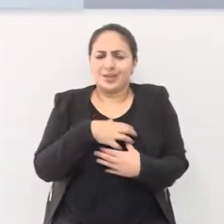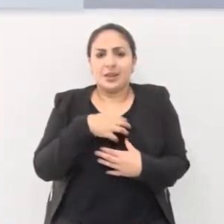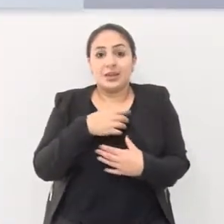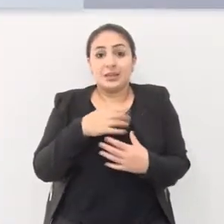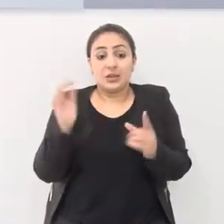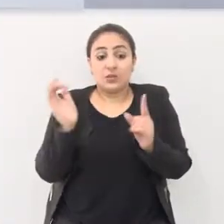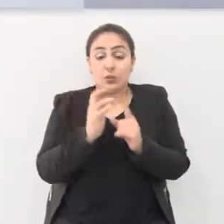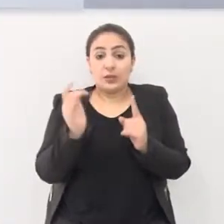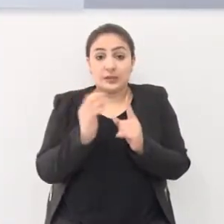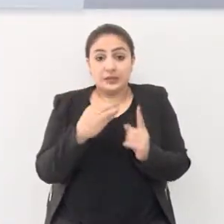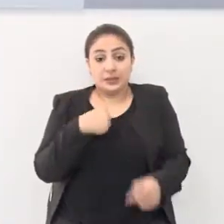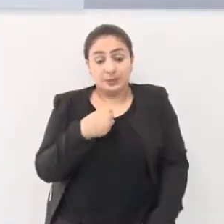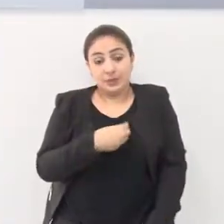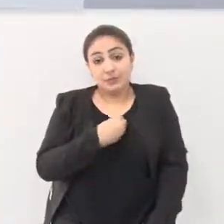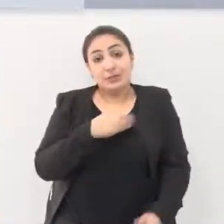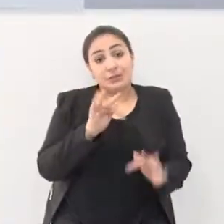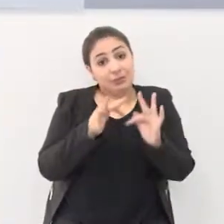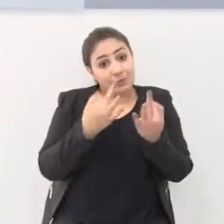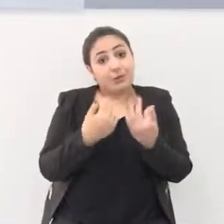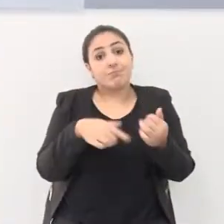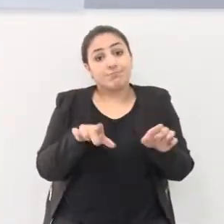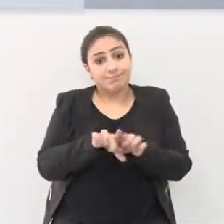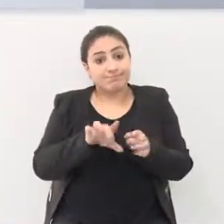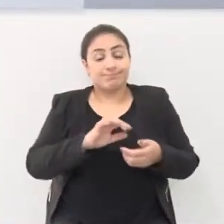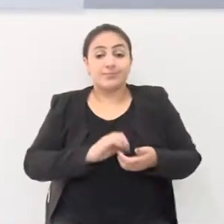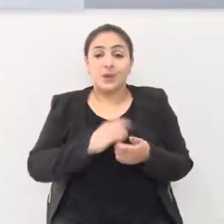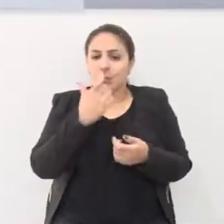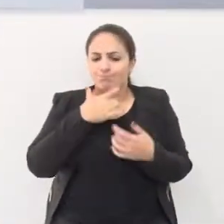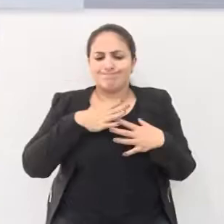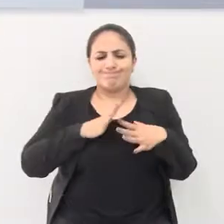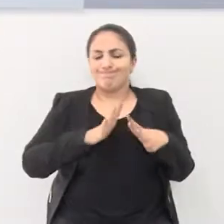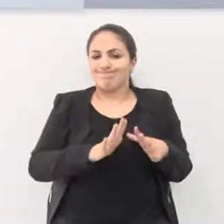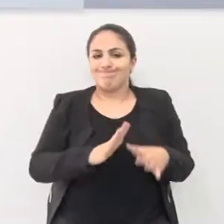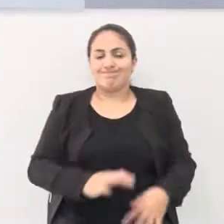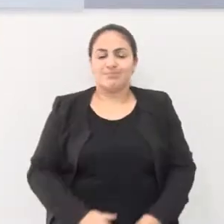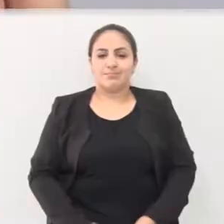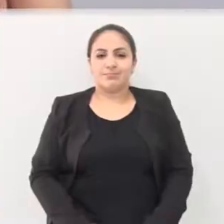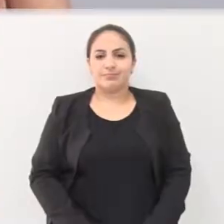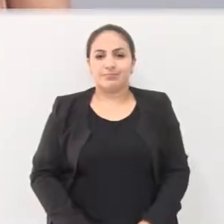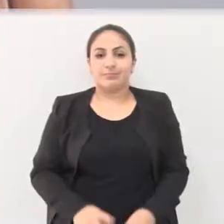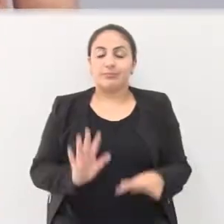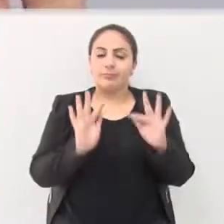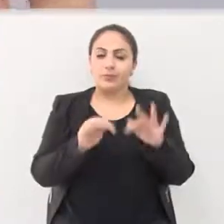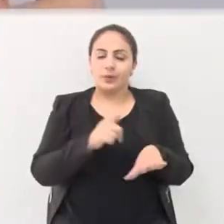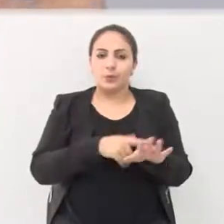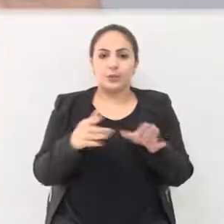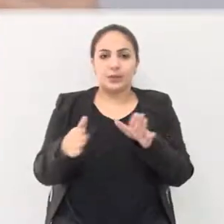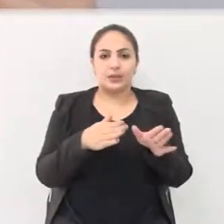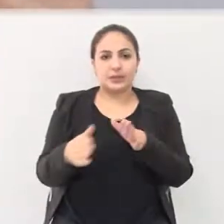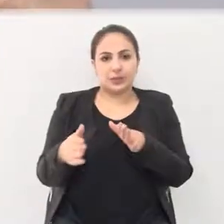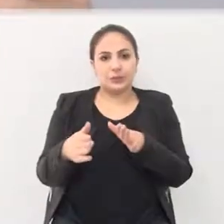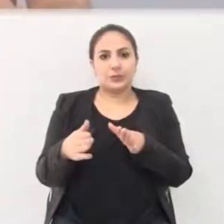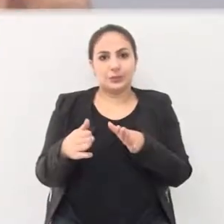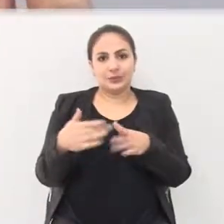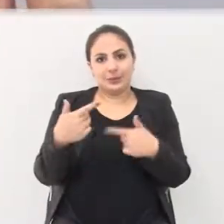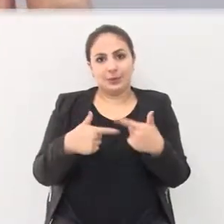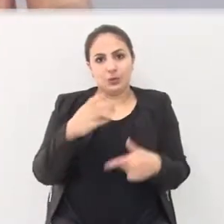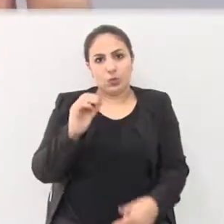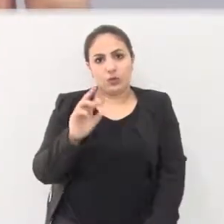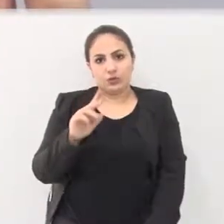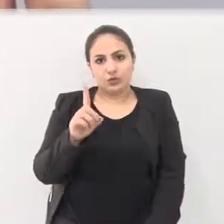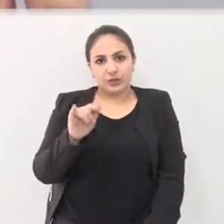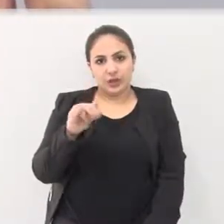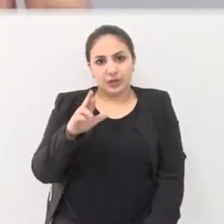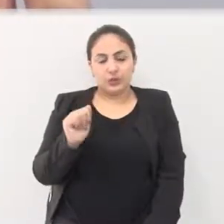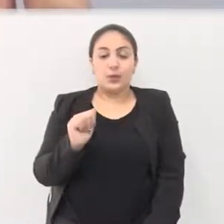e acaba acarretando na minha vida familiar também, e isso eu não gosto. Com o fim do período ordinário se